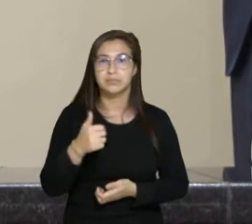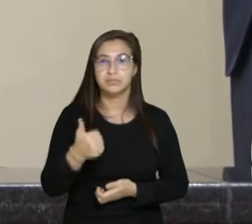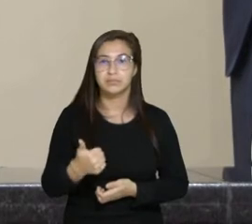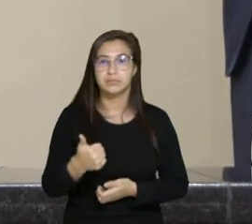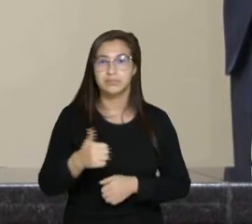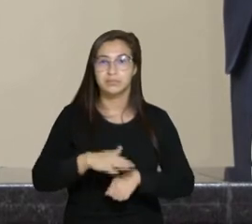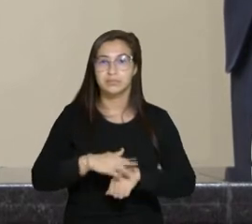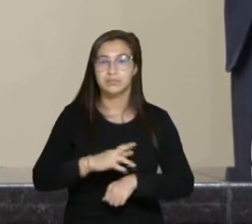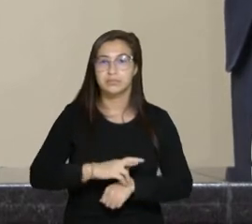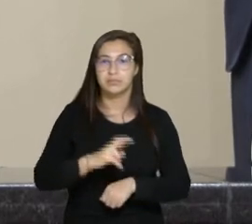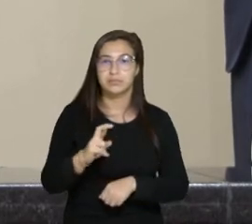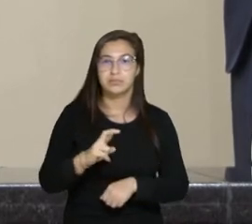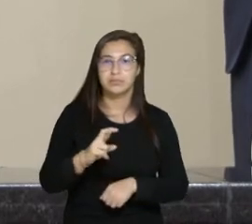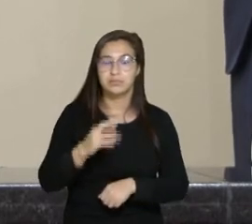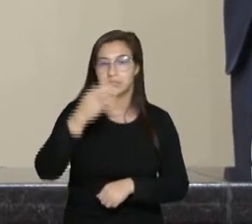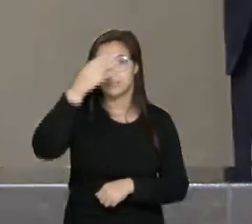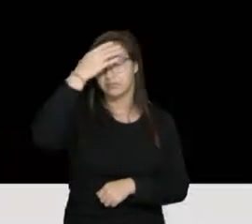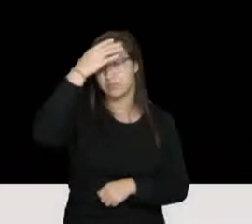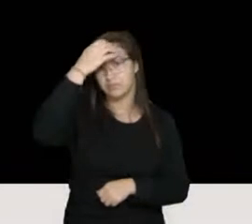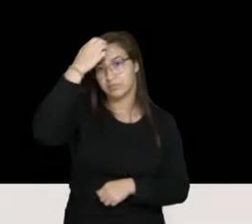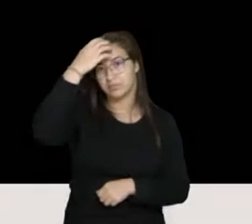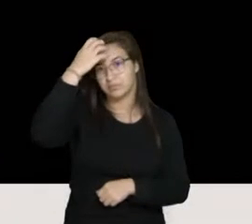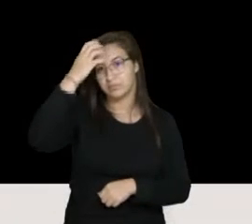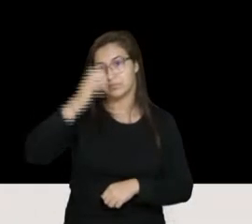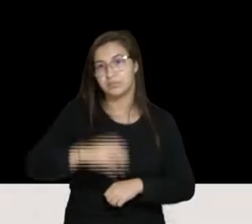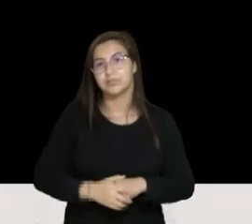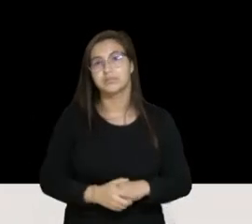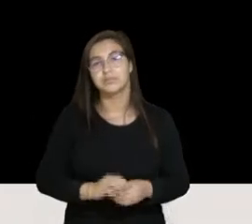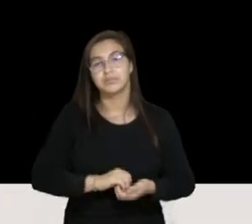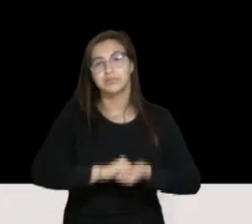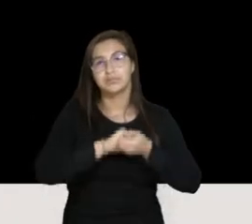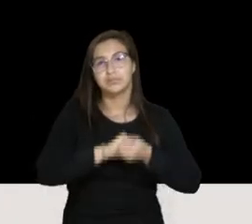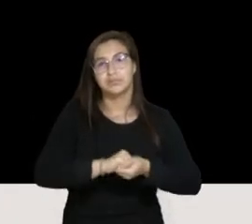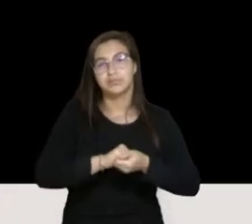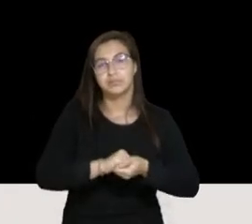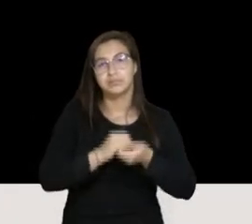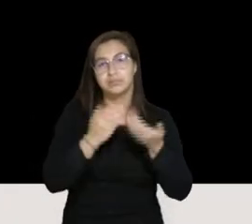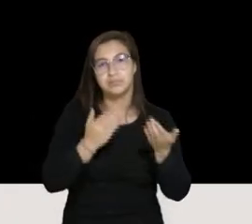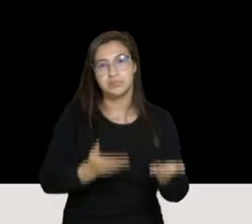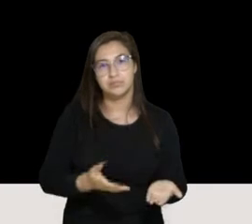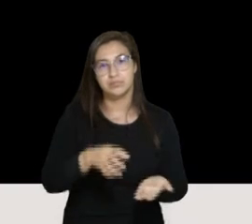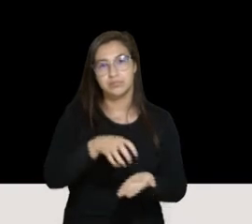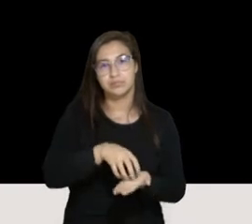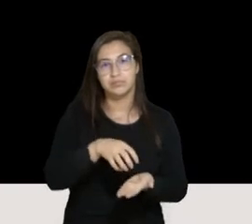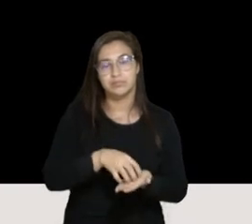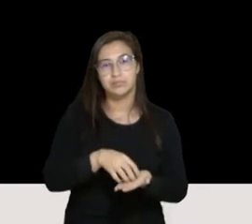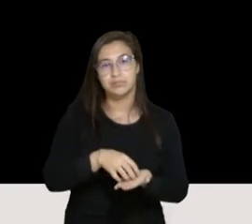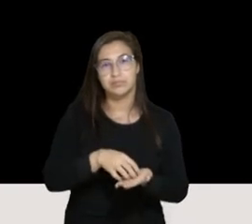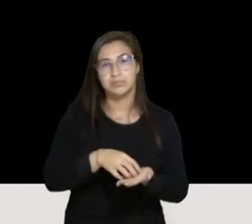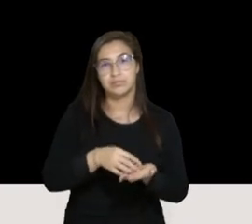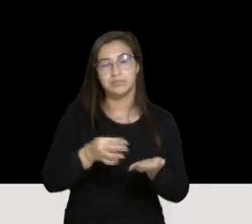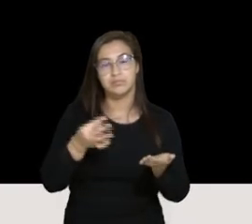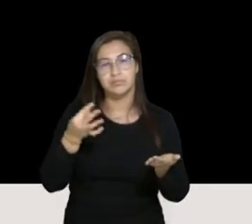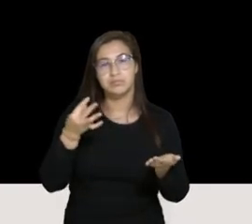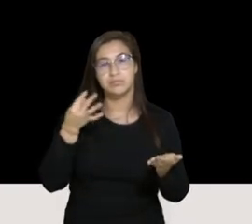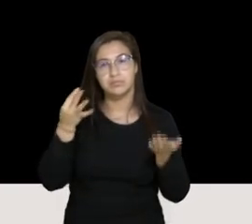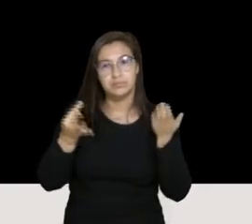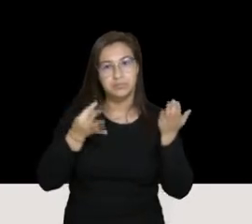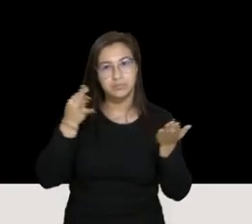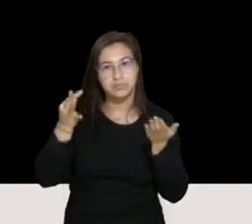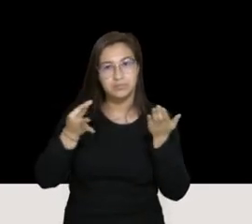autor Deputado Ismael dos Santos cumprimentando o centro da Europa terapêutica vida